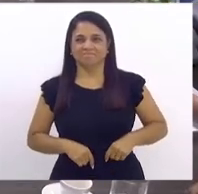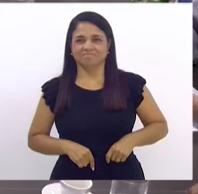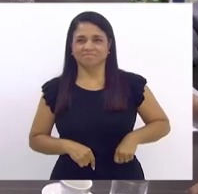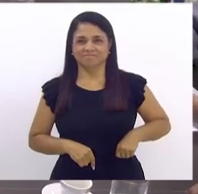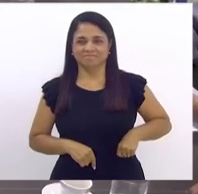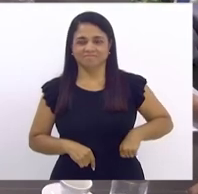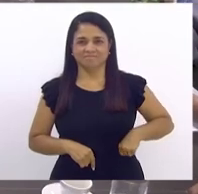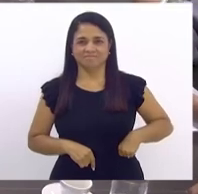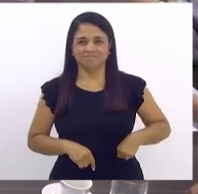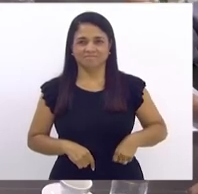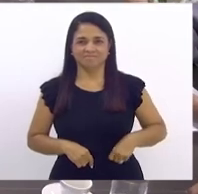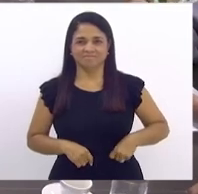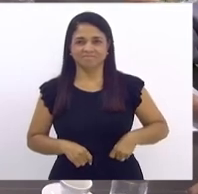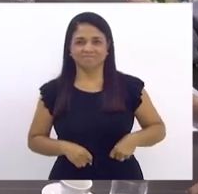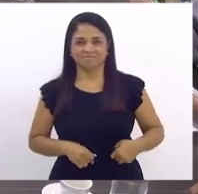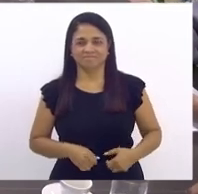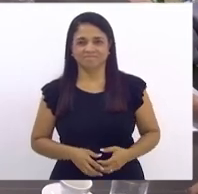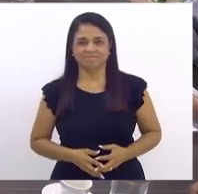1, 2, 3, 4, 5, 6, 7, e é na minha frente.